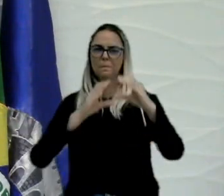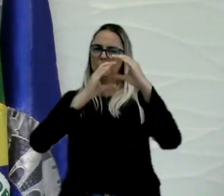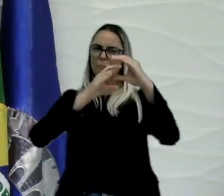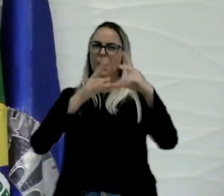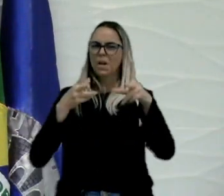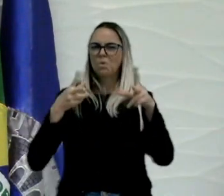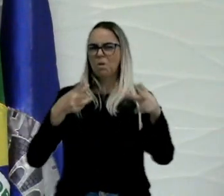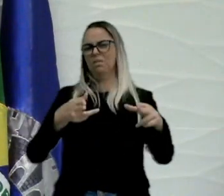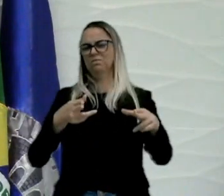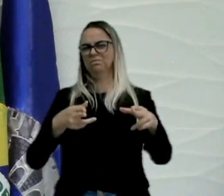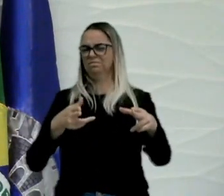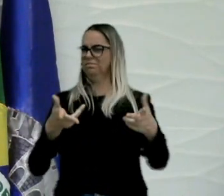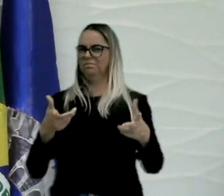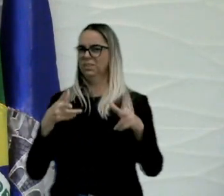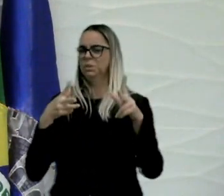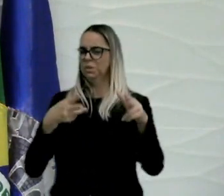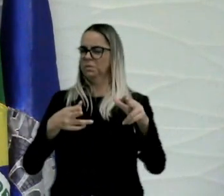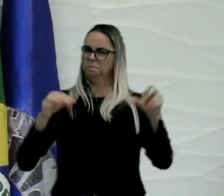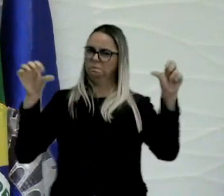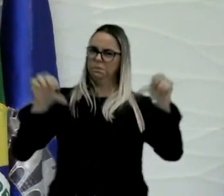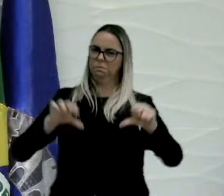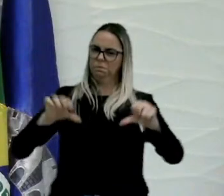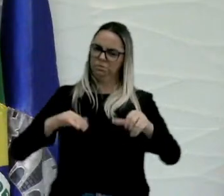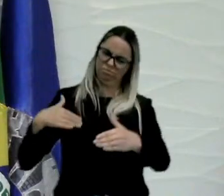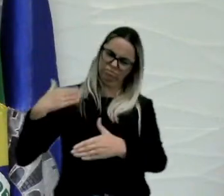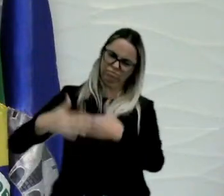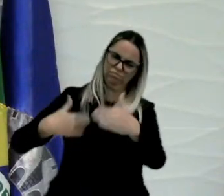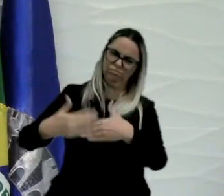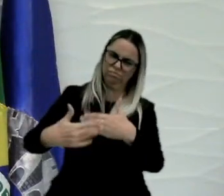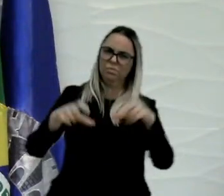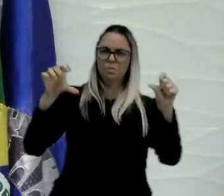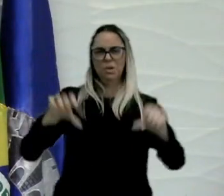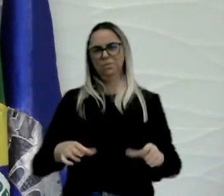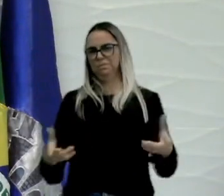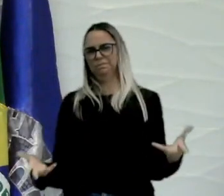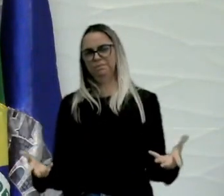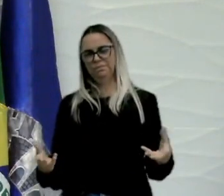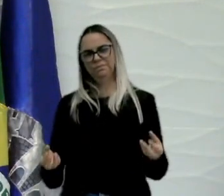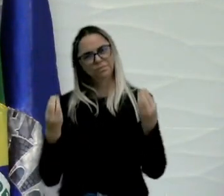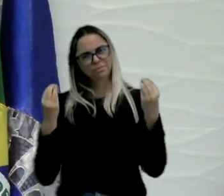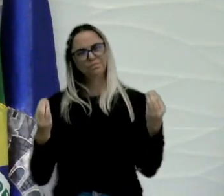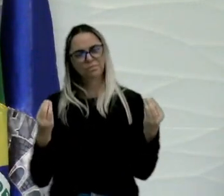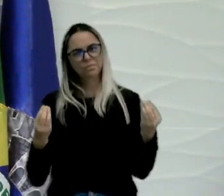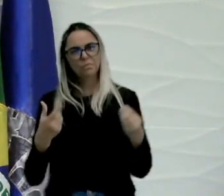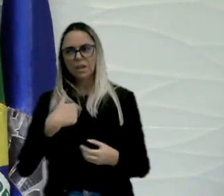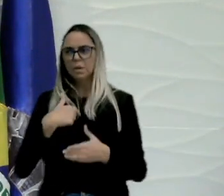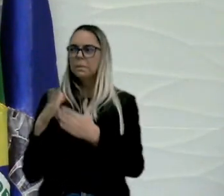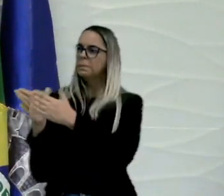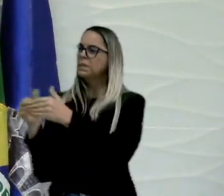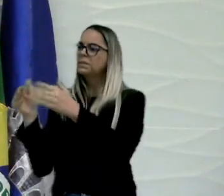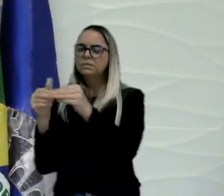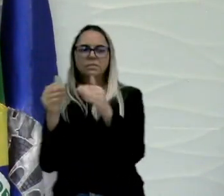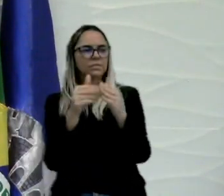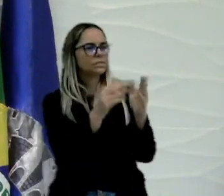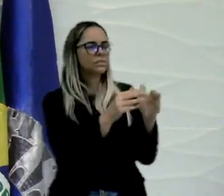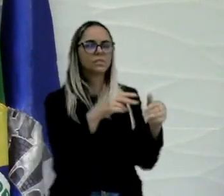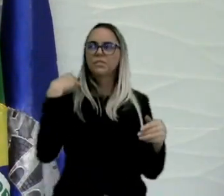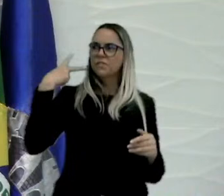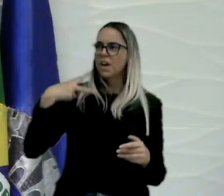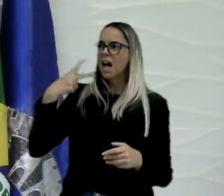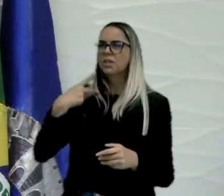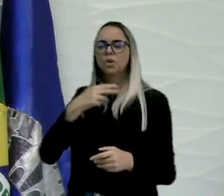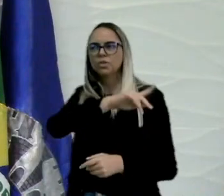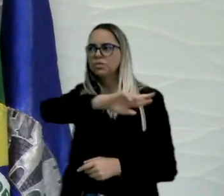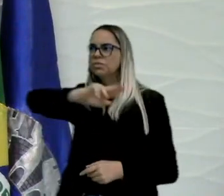mesmo rumo de pior a pior a cada dia que se passa então quero pedir aqui aos colegas vereadores vereadoras que